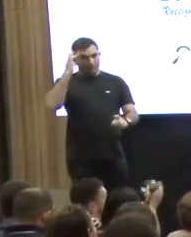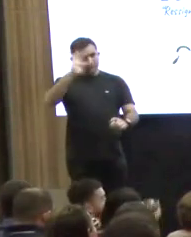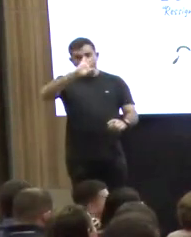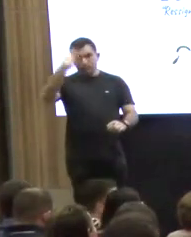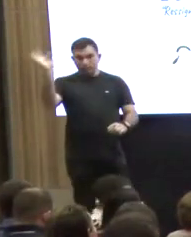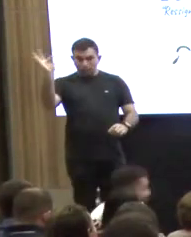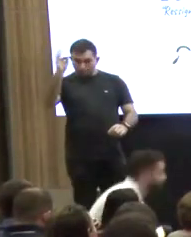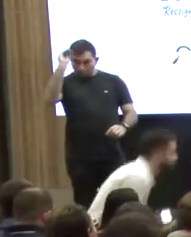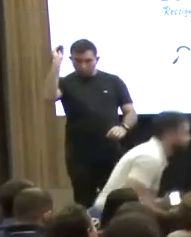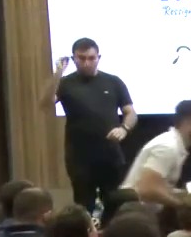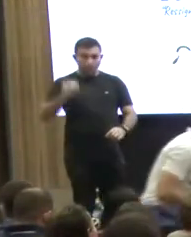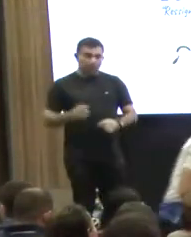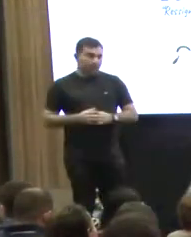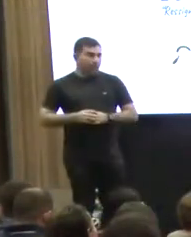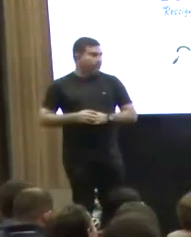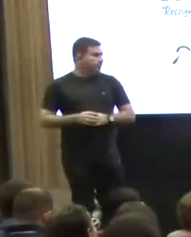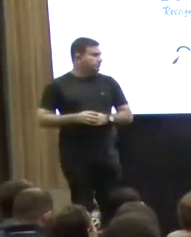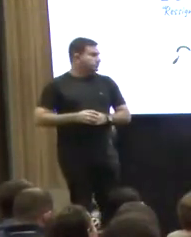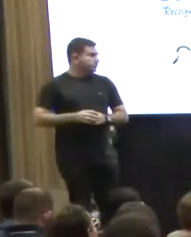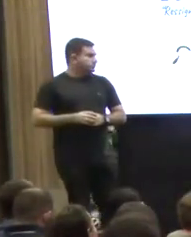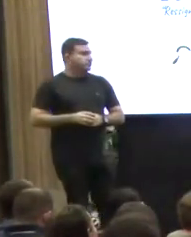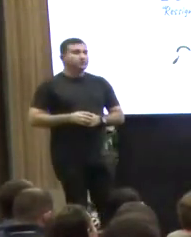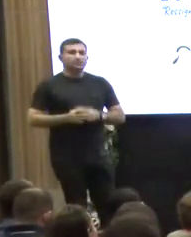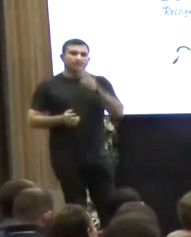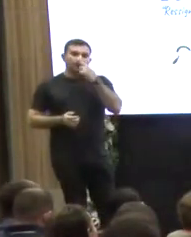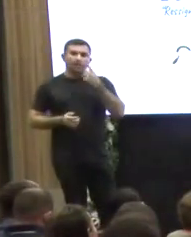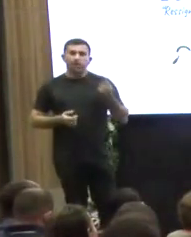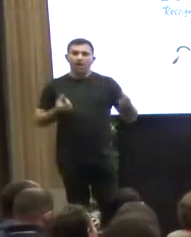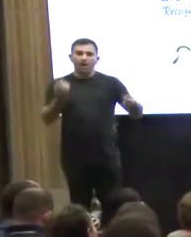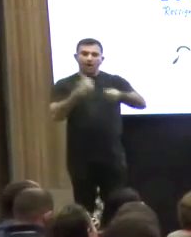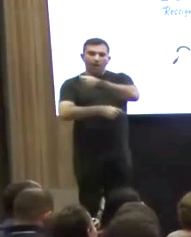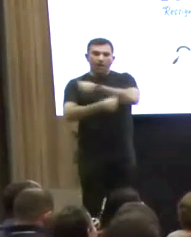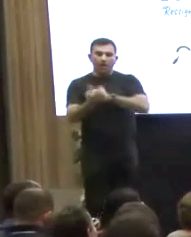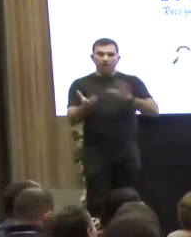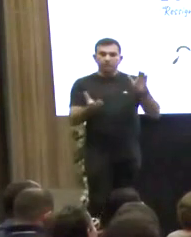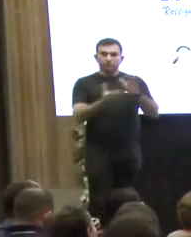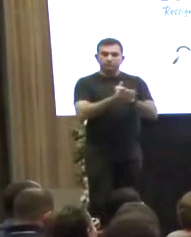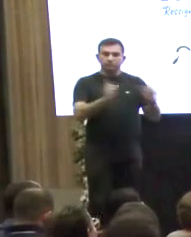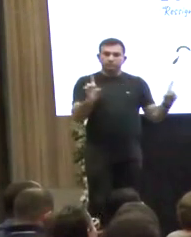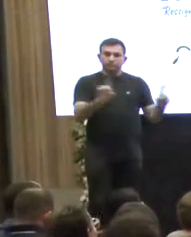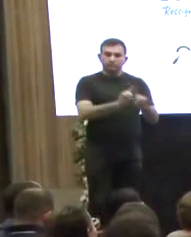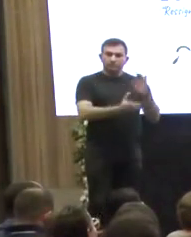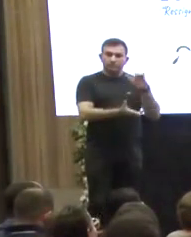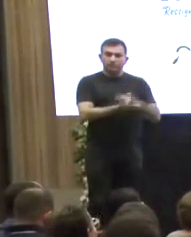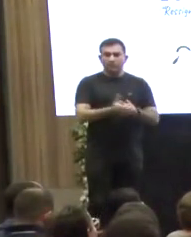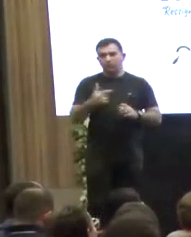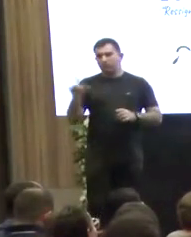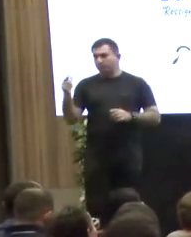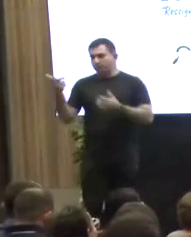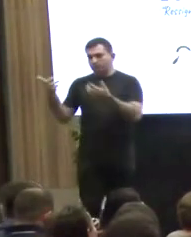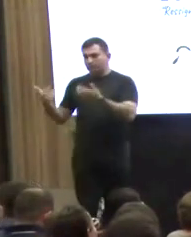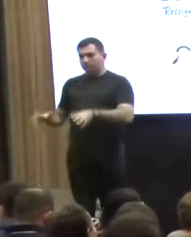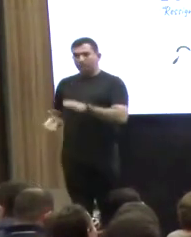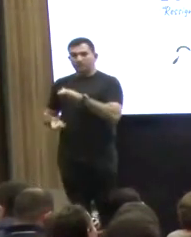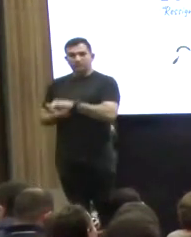pessoas casadas ou não possam ter os mesmos direitos, que a fonte daquele direito não tem que se passar necessariamente pelo